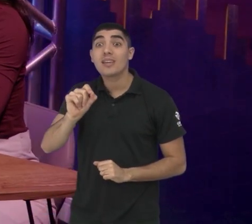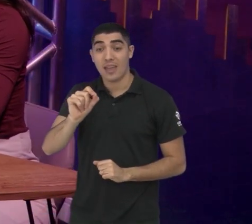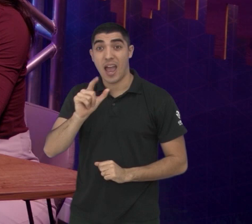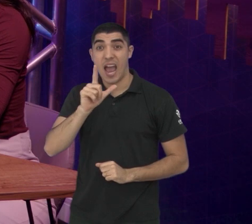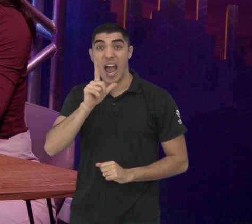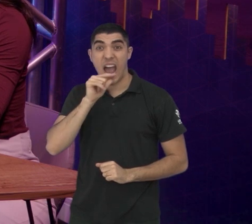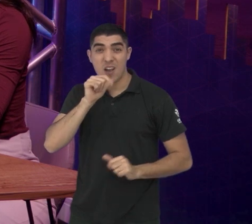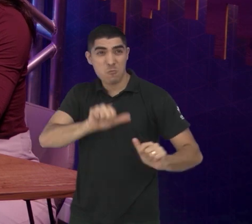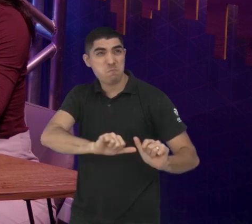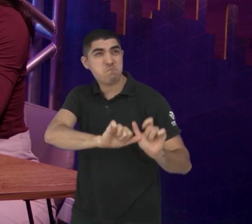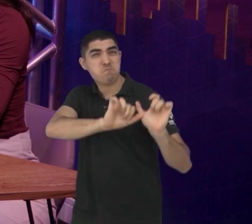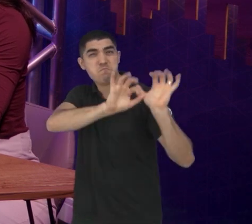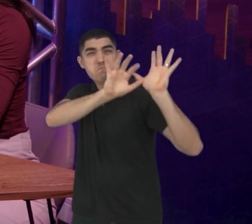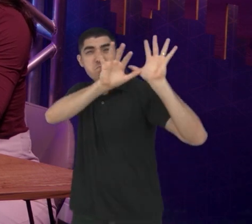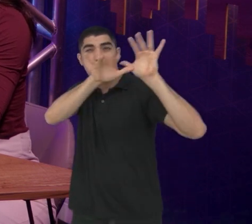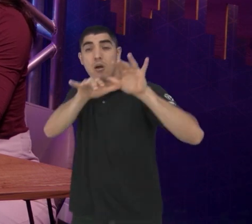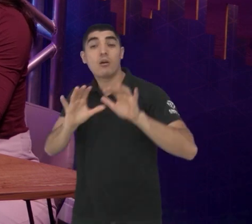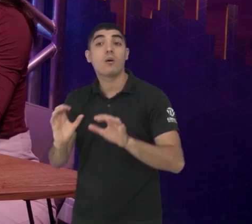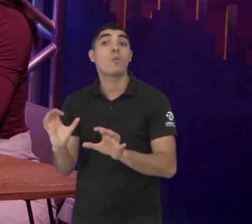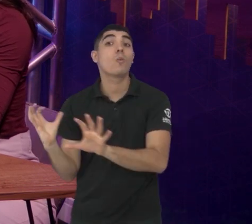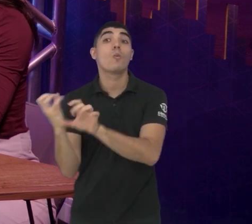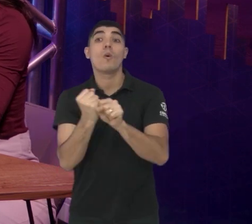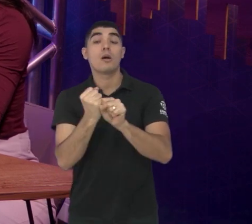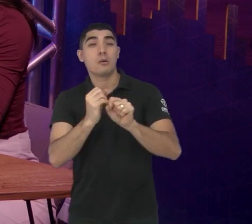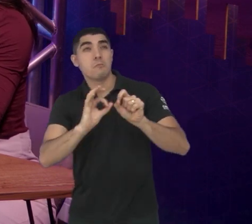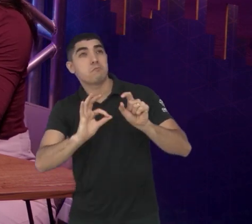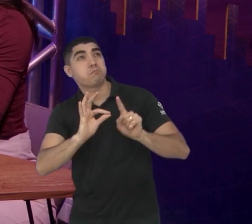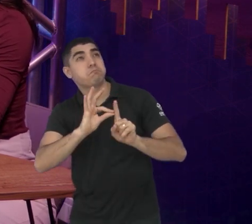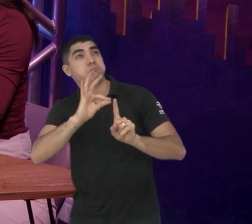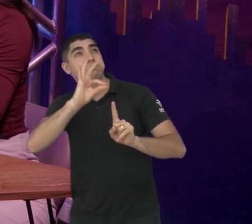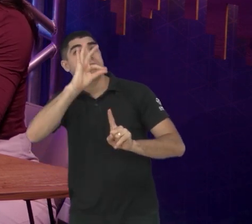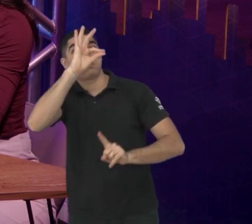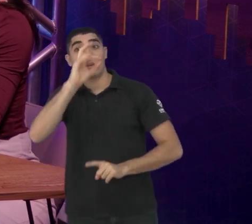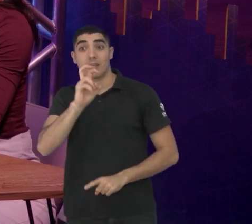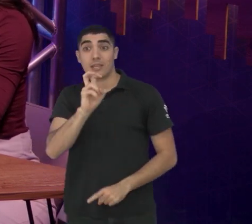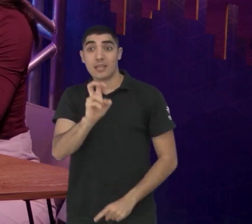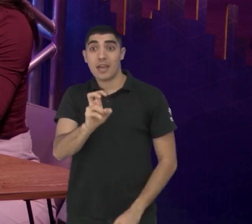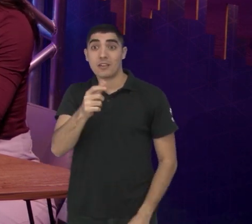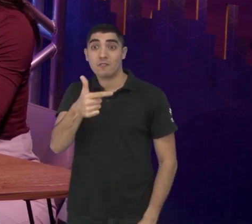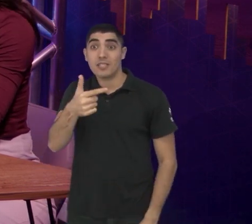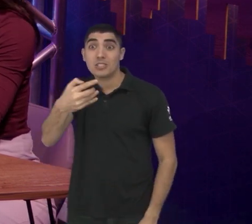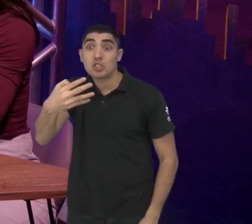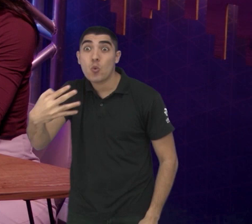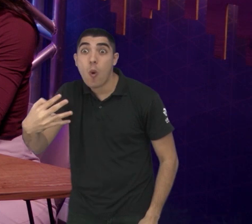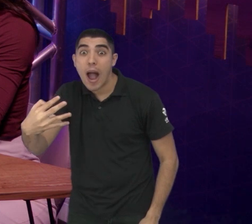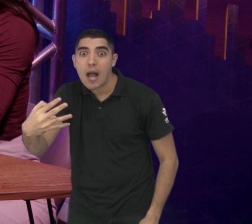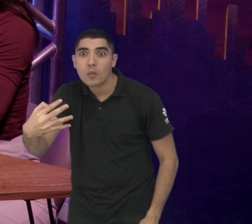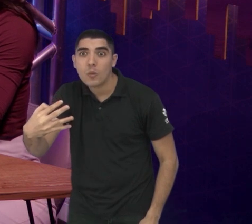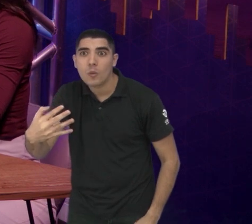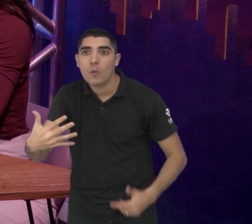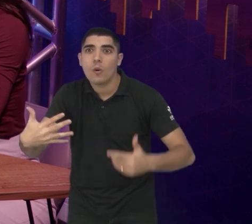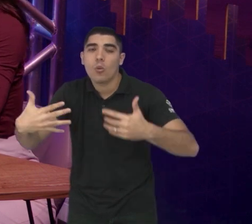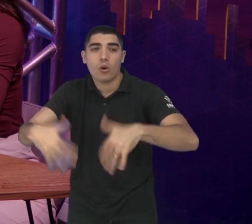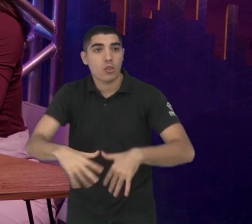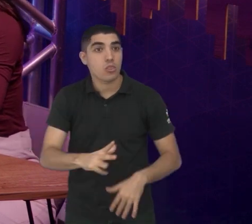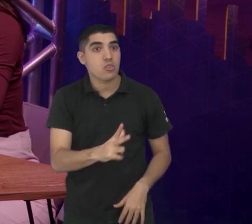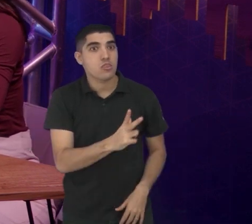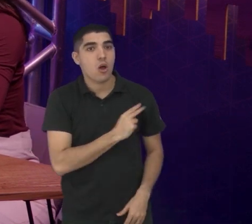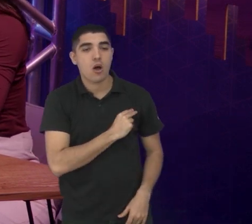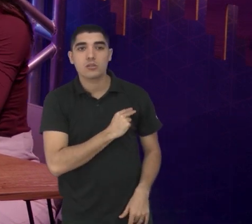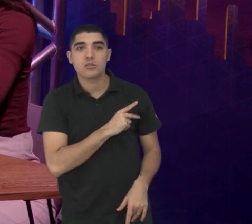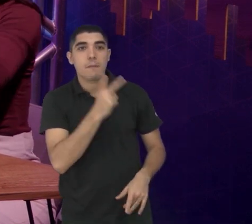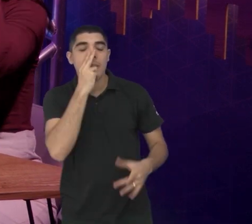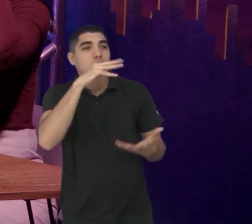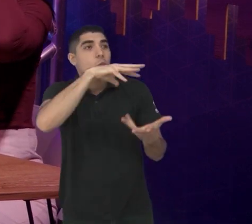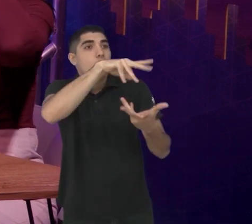gigante, gente, de nada mais, nada menos que 524 metros de altura. Não, é muita É o apocalipse, coisa. né, Tamiris?